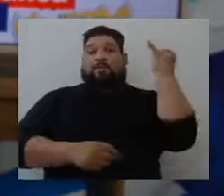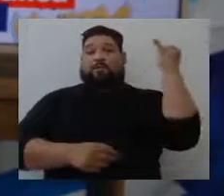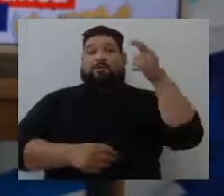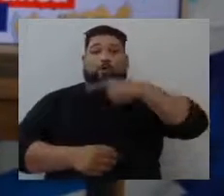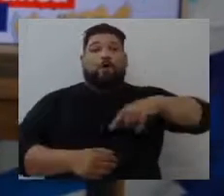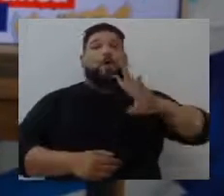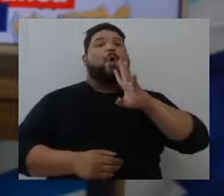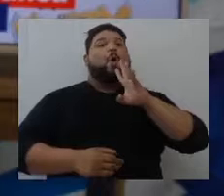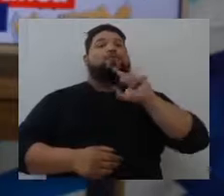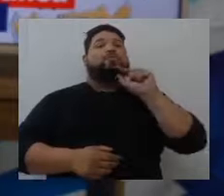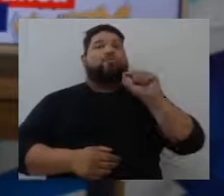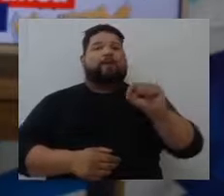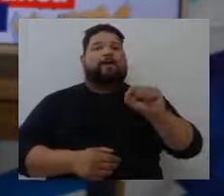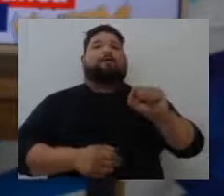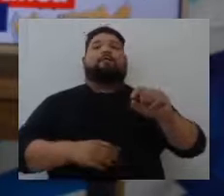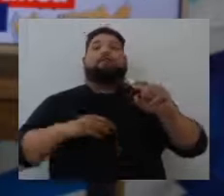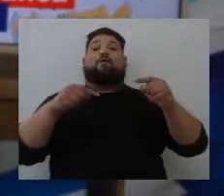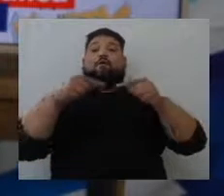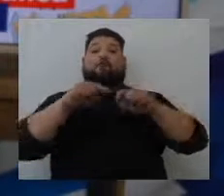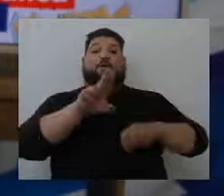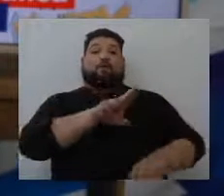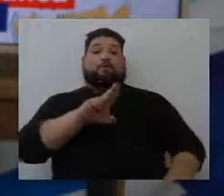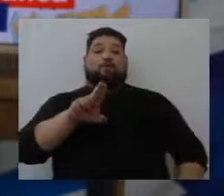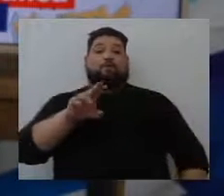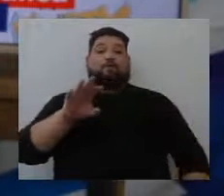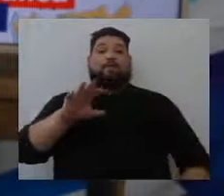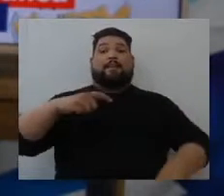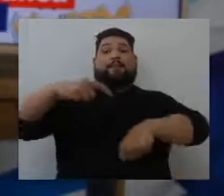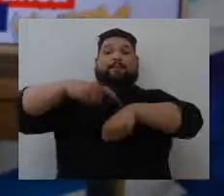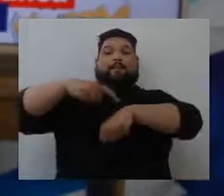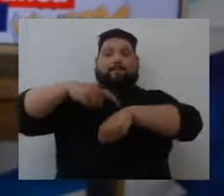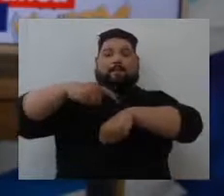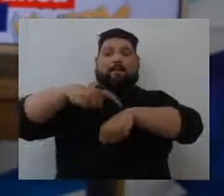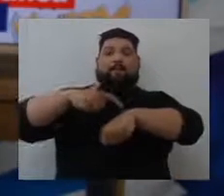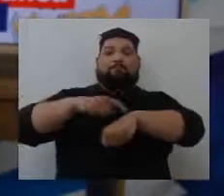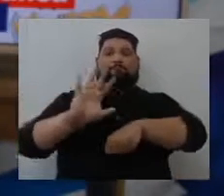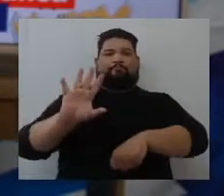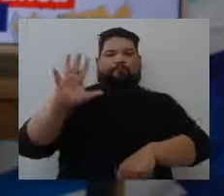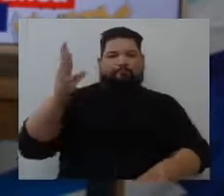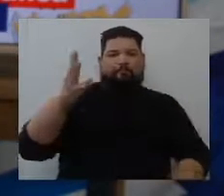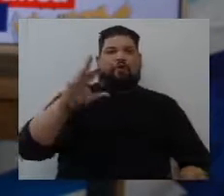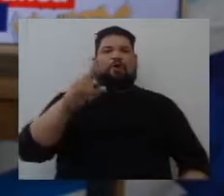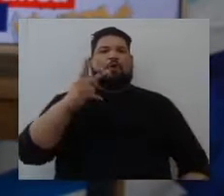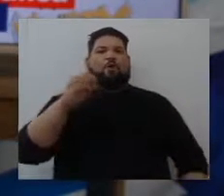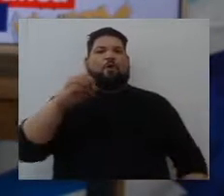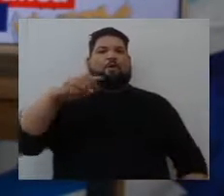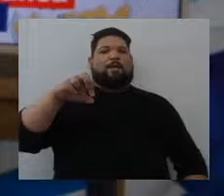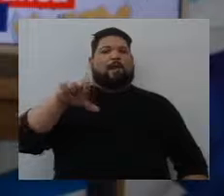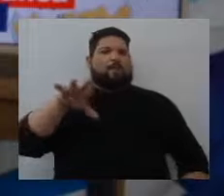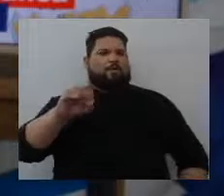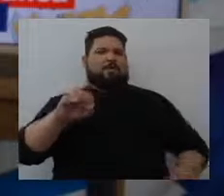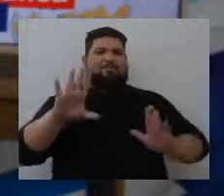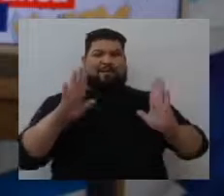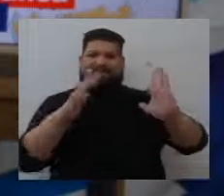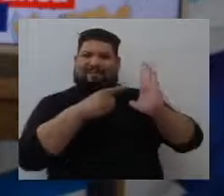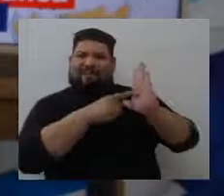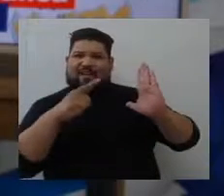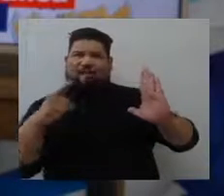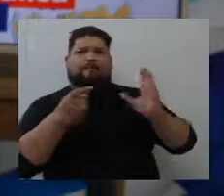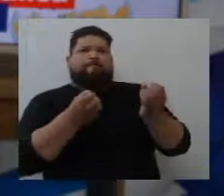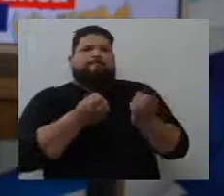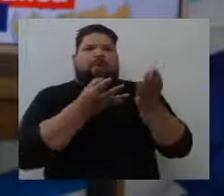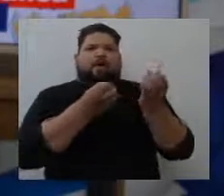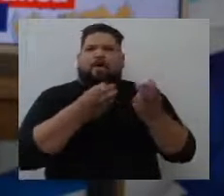os chamados tempos homéricos. Mas qual é o problema do tempo homérico? Tem pouquíssima informação. Na verdade, nós não temos